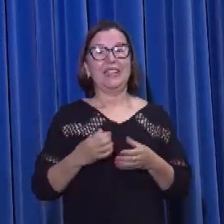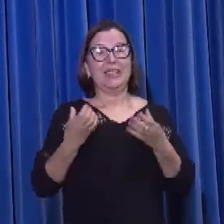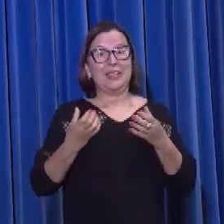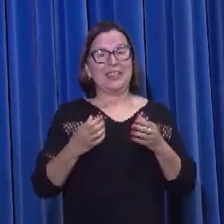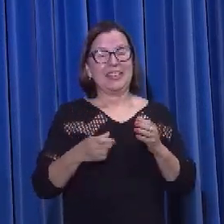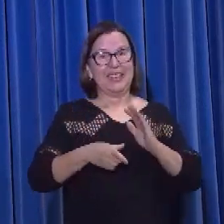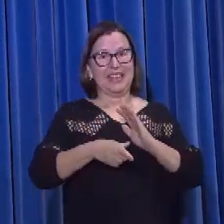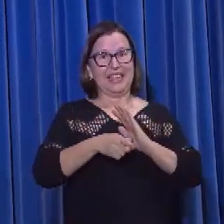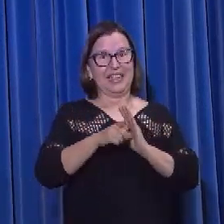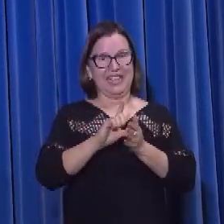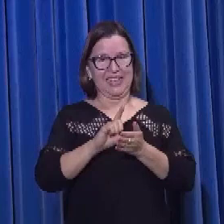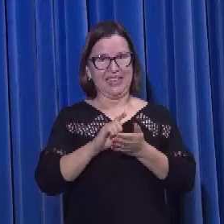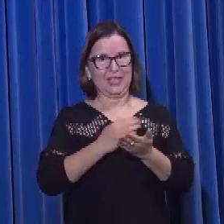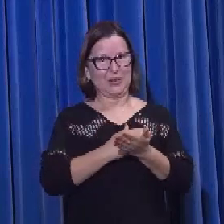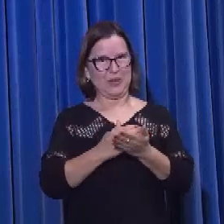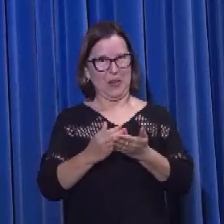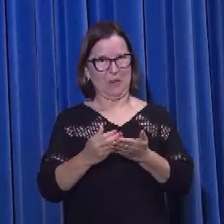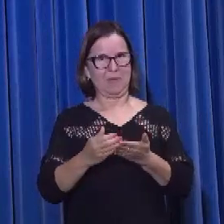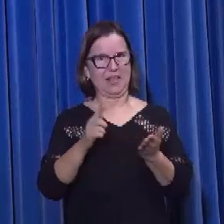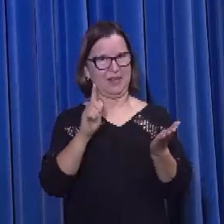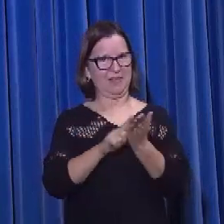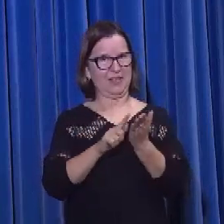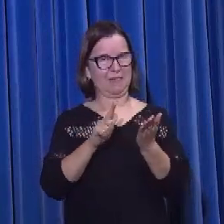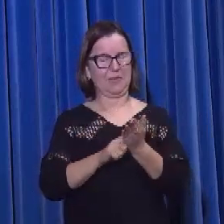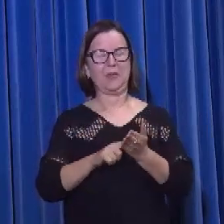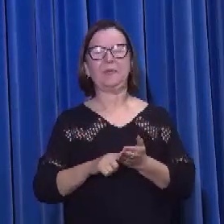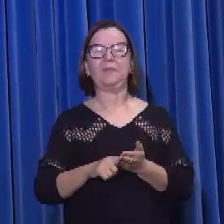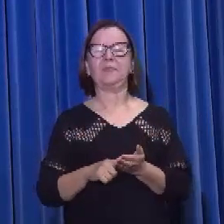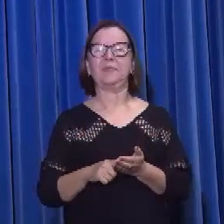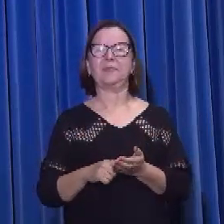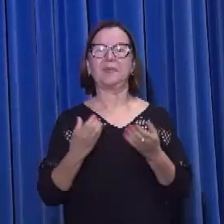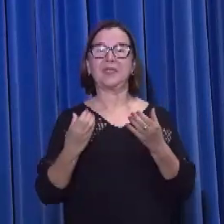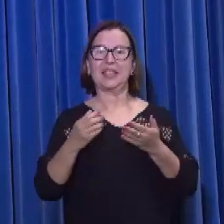antes de ir para o boletim, ler um